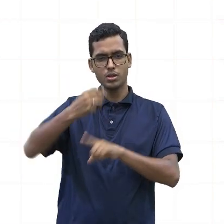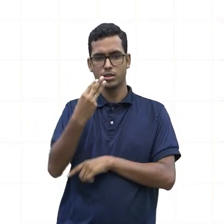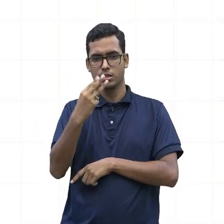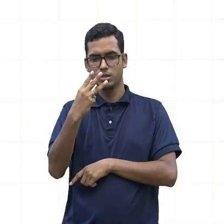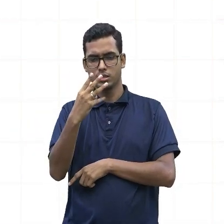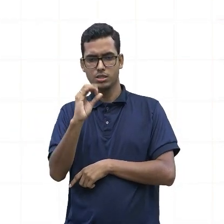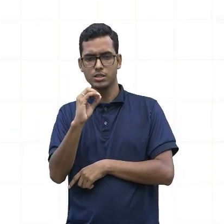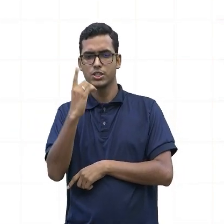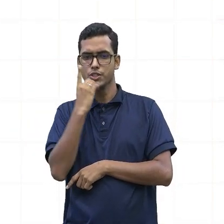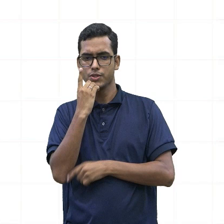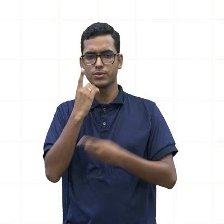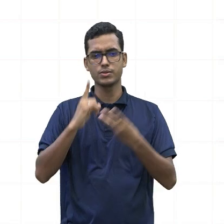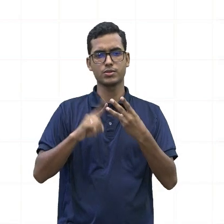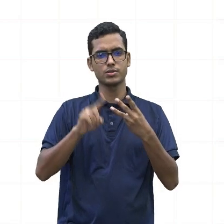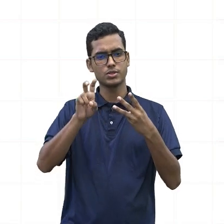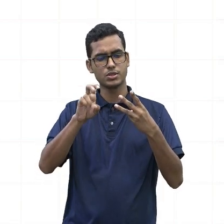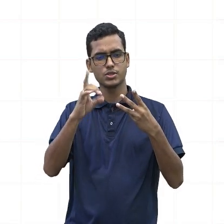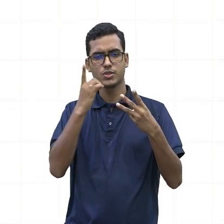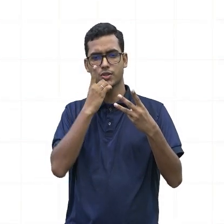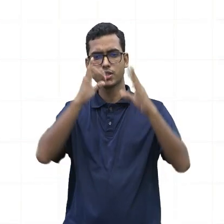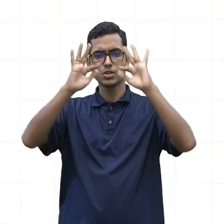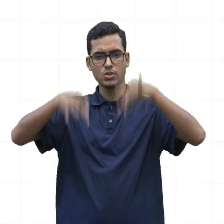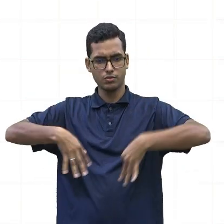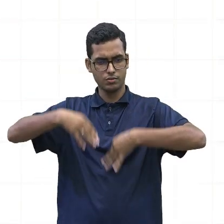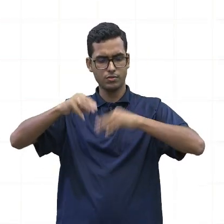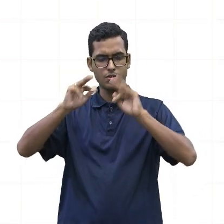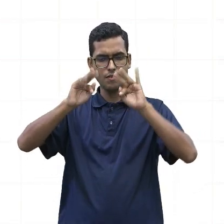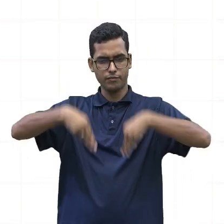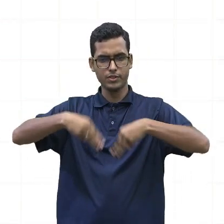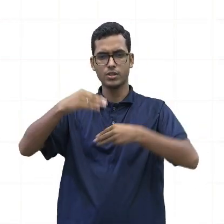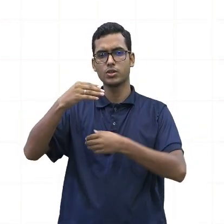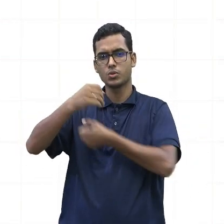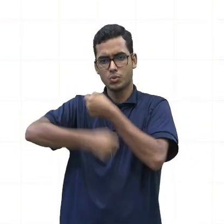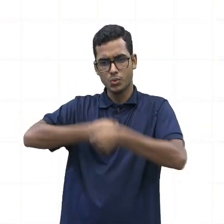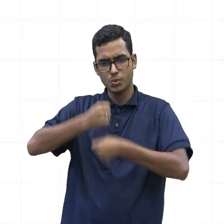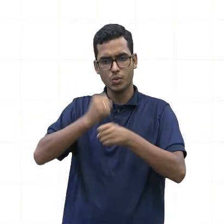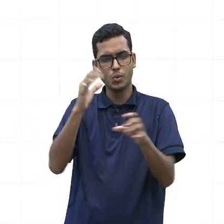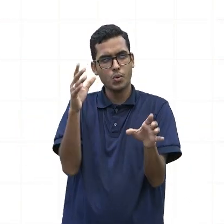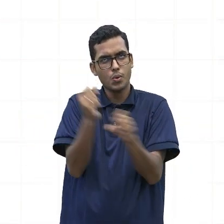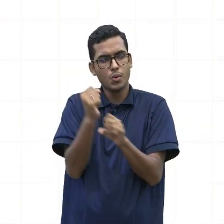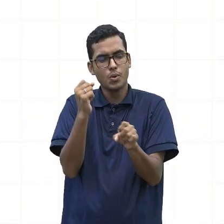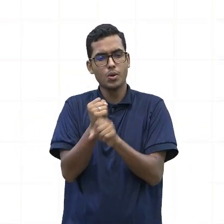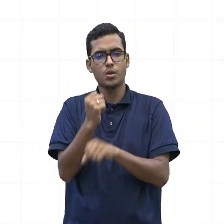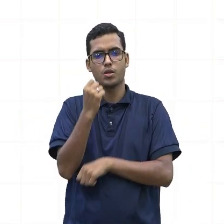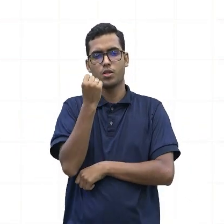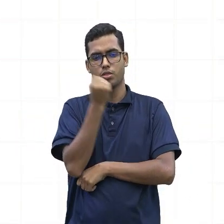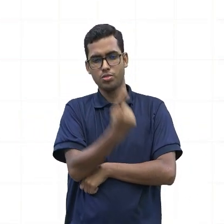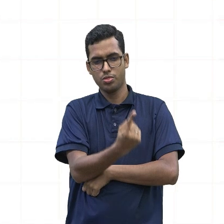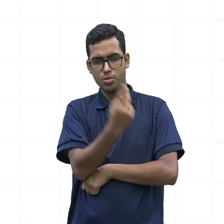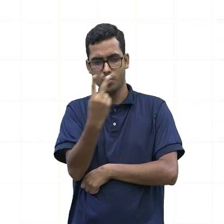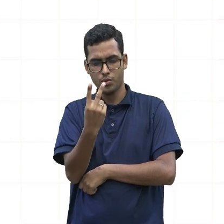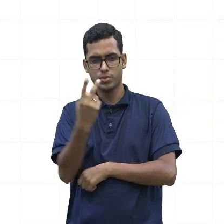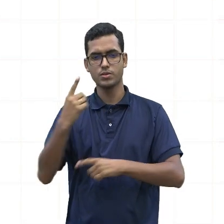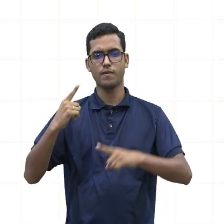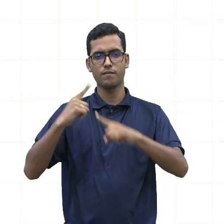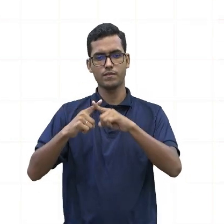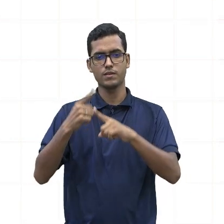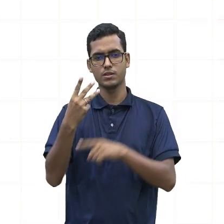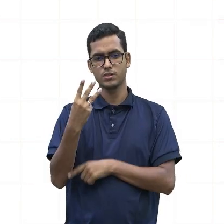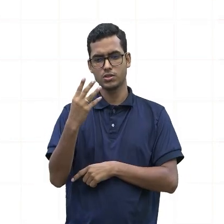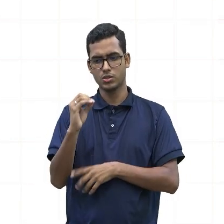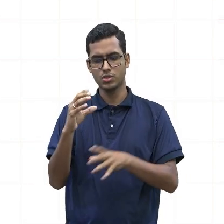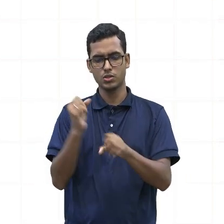cada e 5 dias no final do ano. Então, se vocês fizerem as contas aí, 12 vezes 30 dá